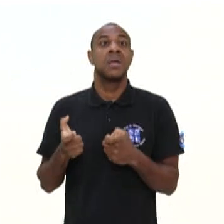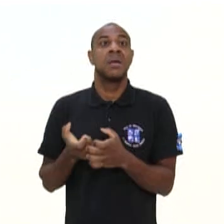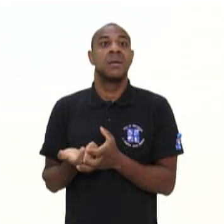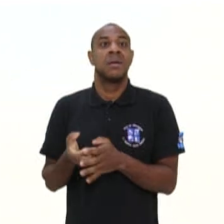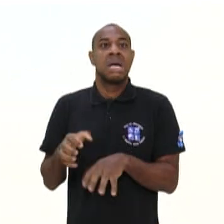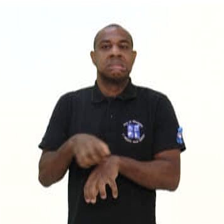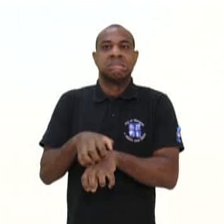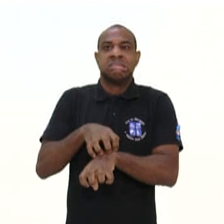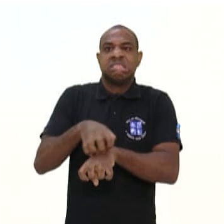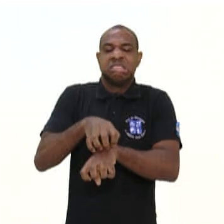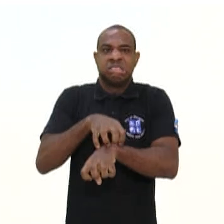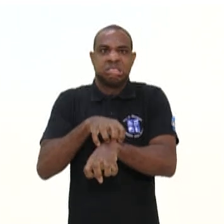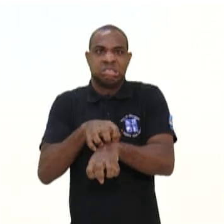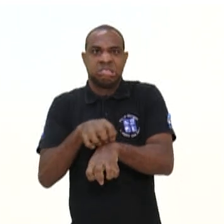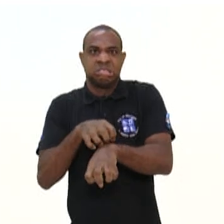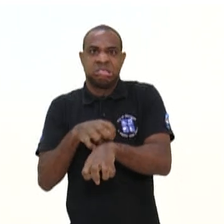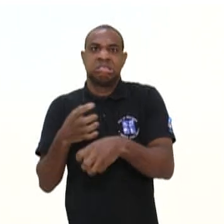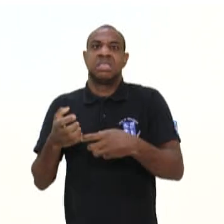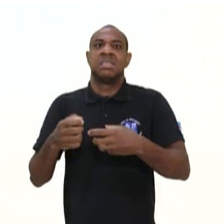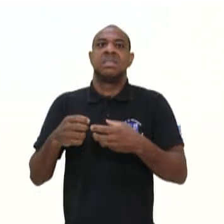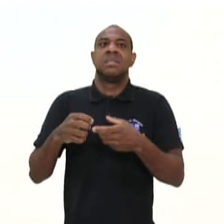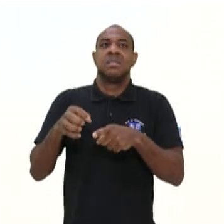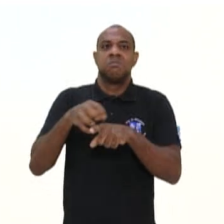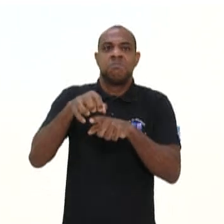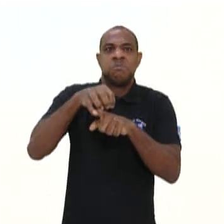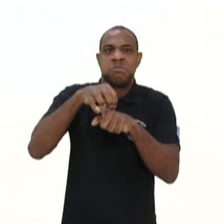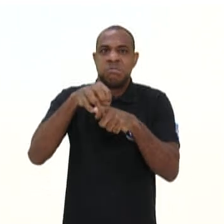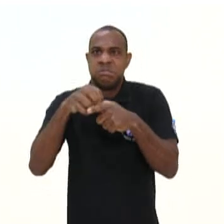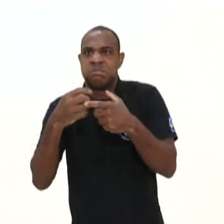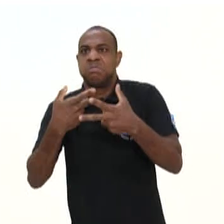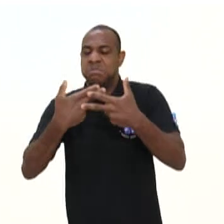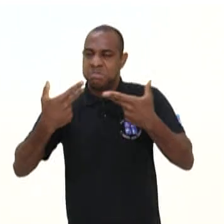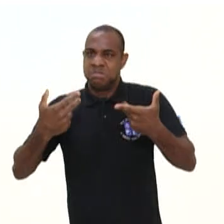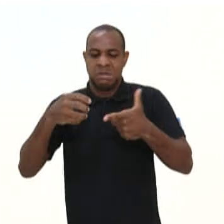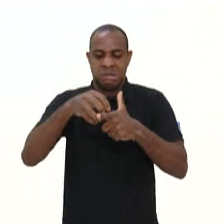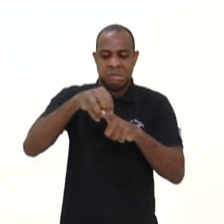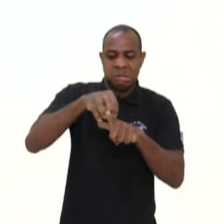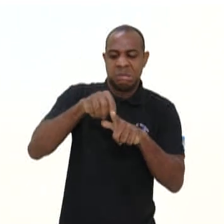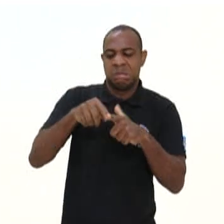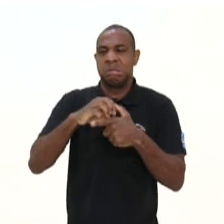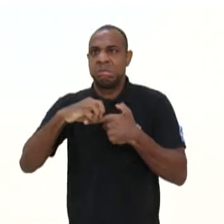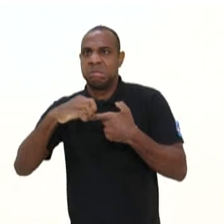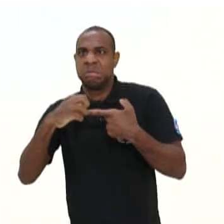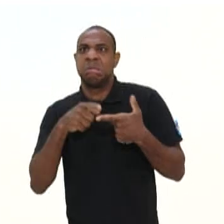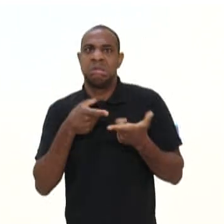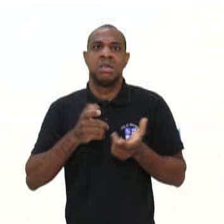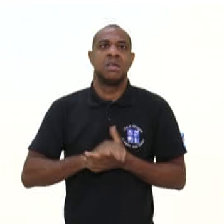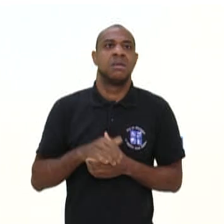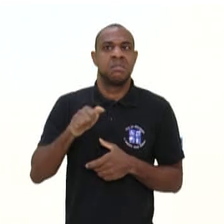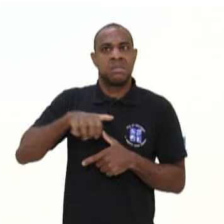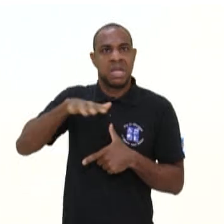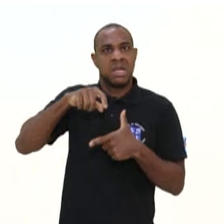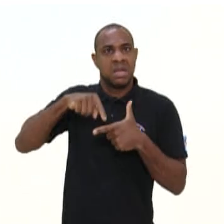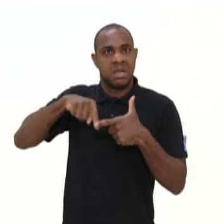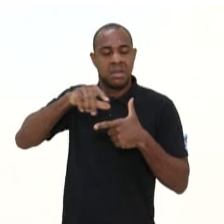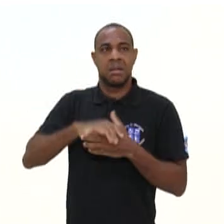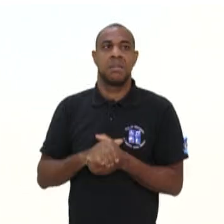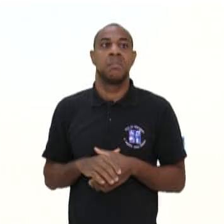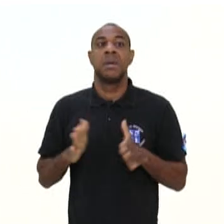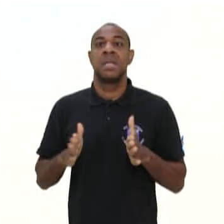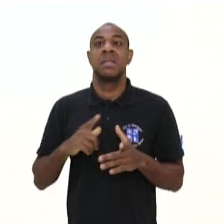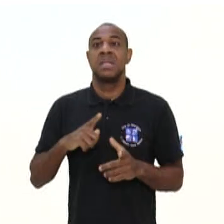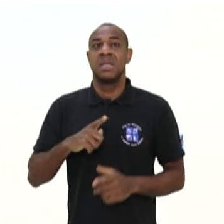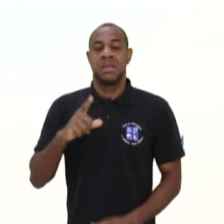secreção e inflamação nessa região. Micro-organismo vive normalmente, às vezes, sem causar danos, mas em situação de desequilíbrio, que baixou a